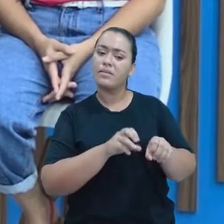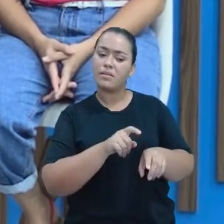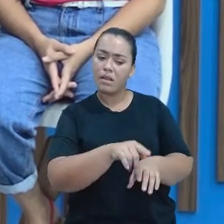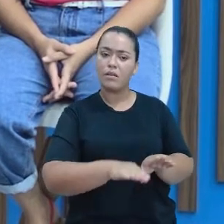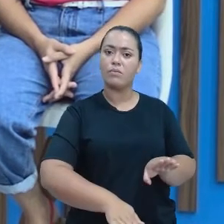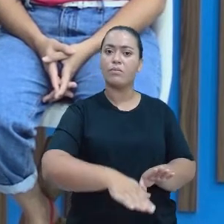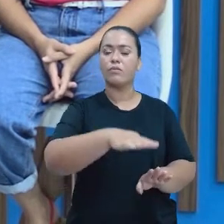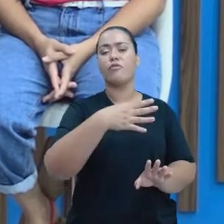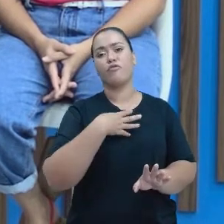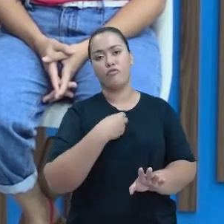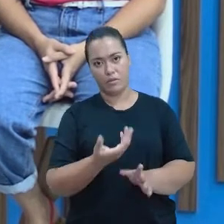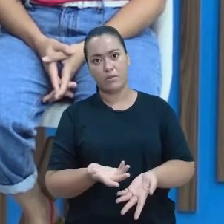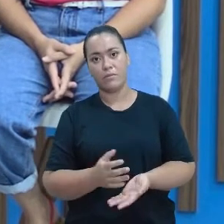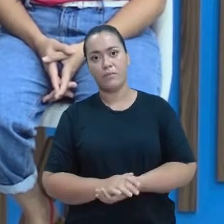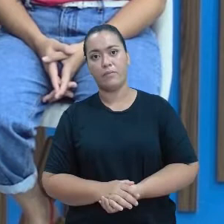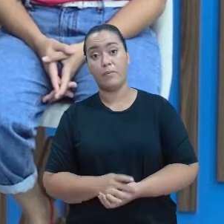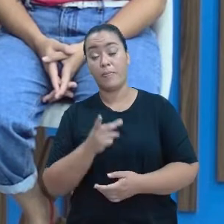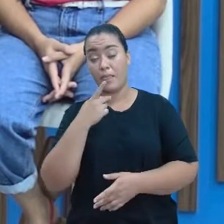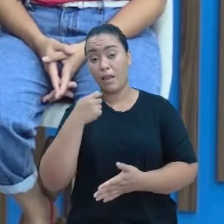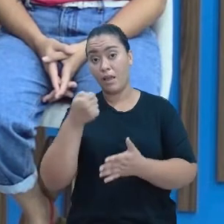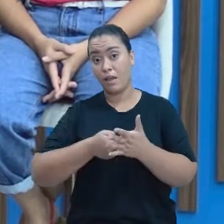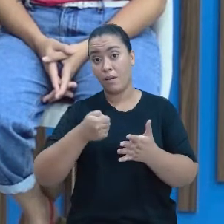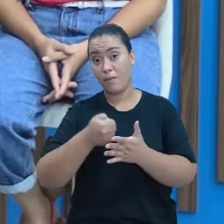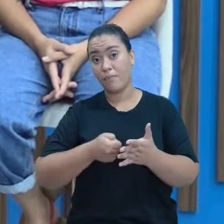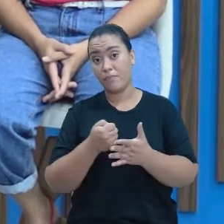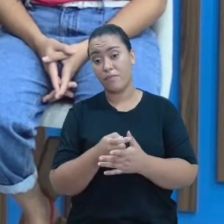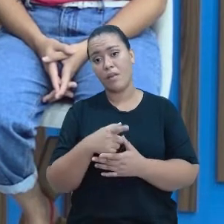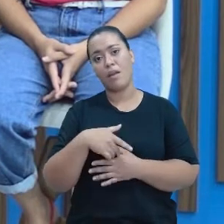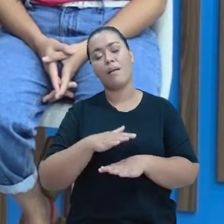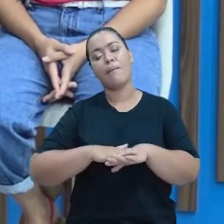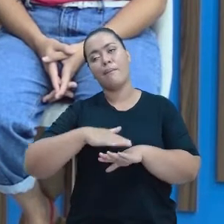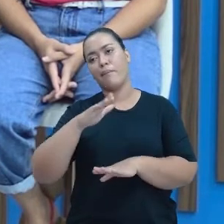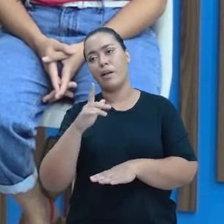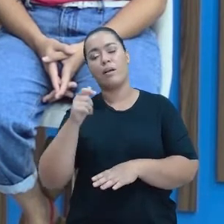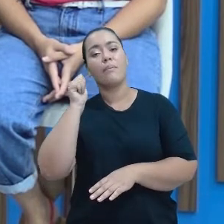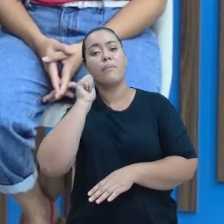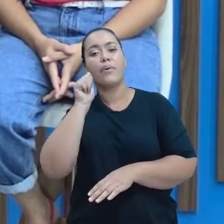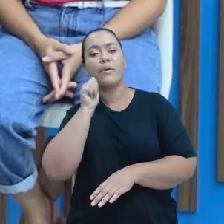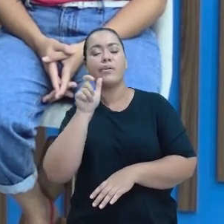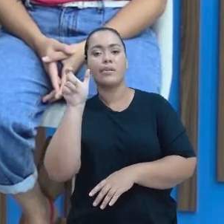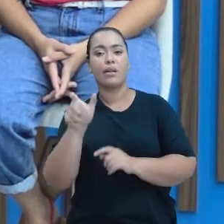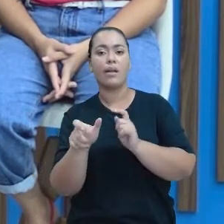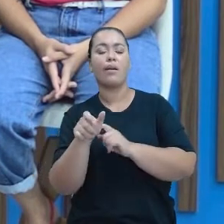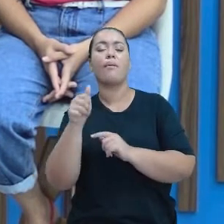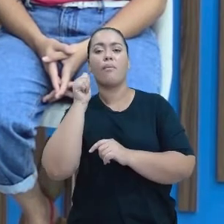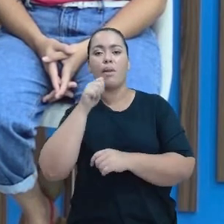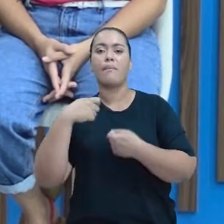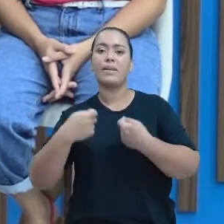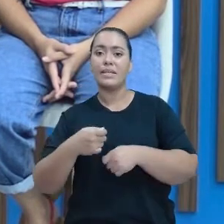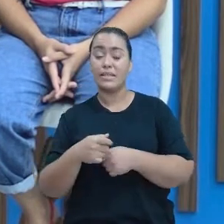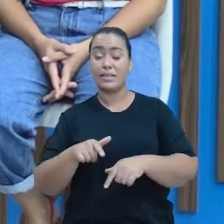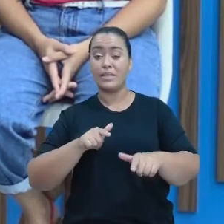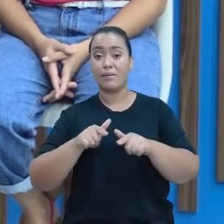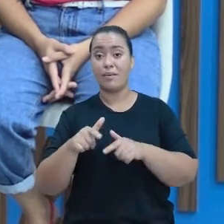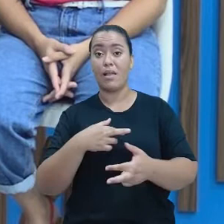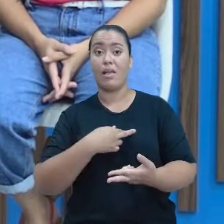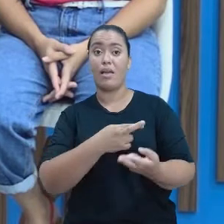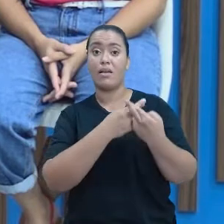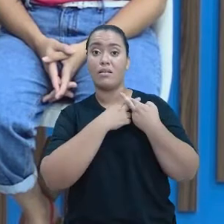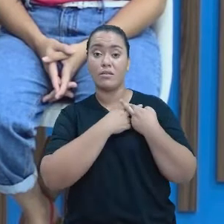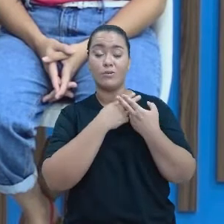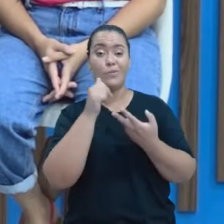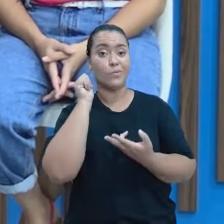é uma cobrança muito maior para a mulher. Então, ela tem que trabalhar, é a